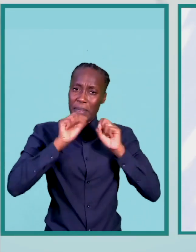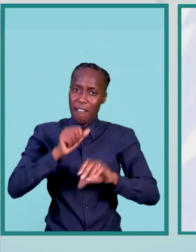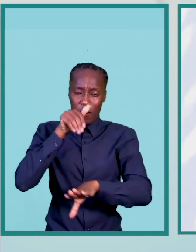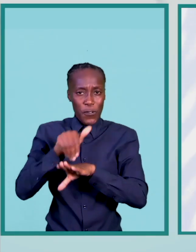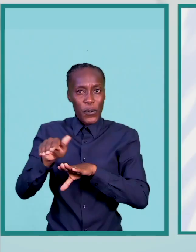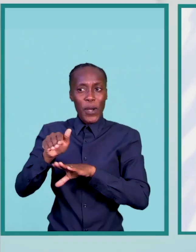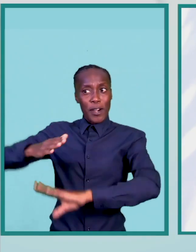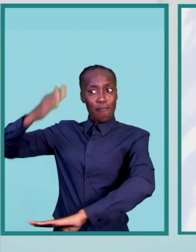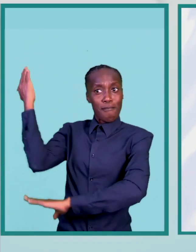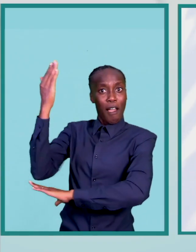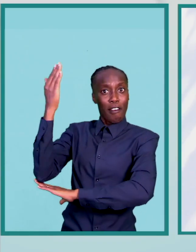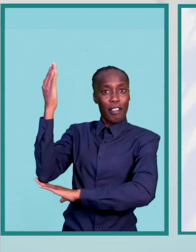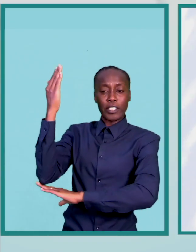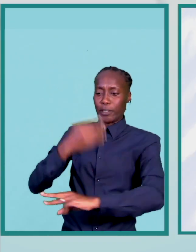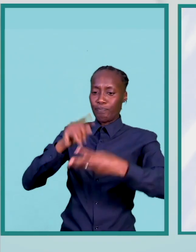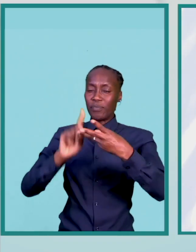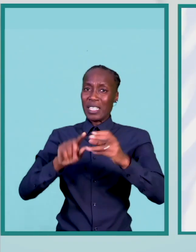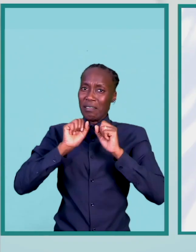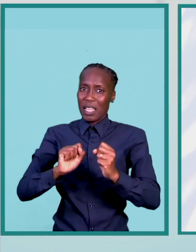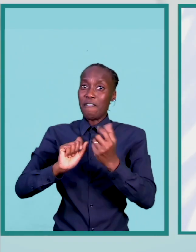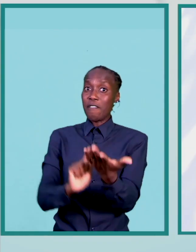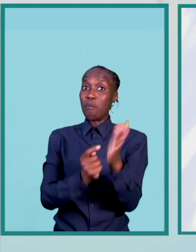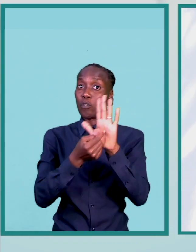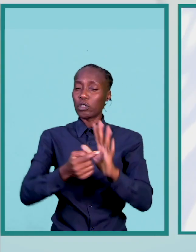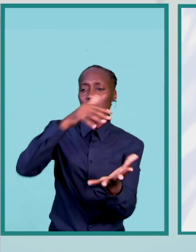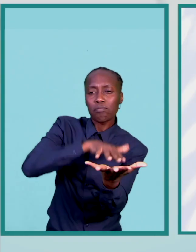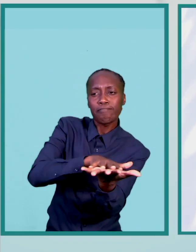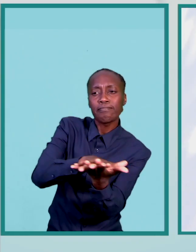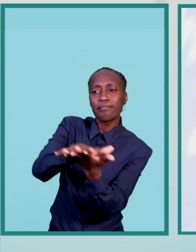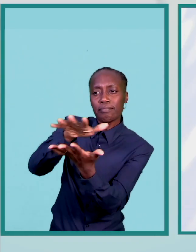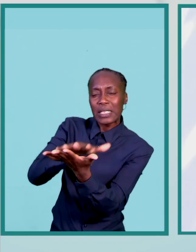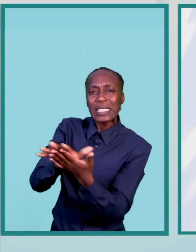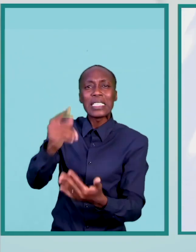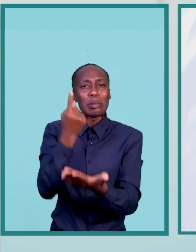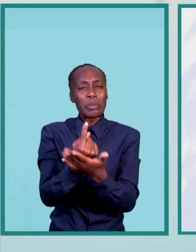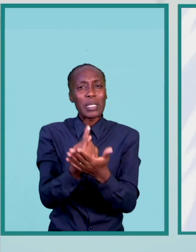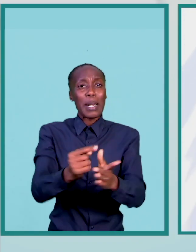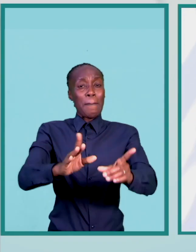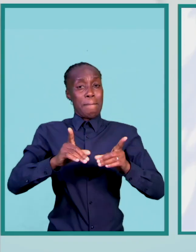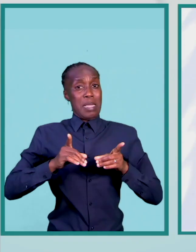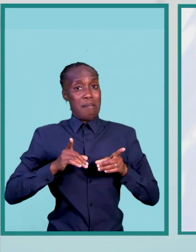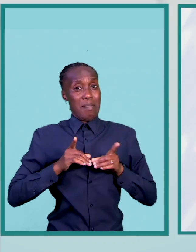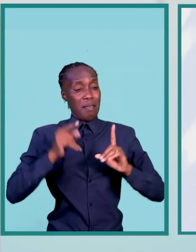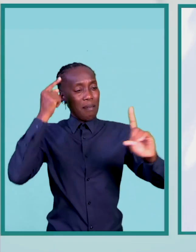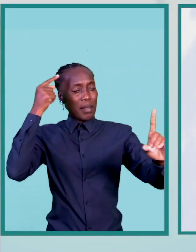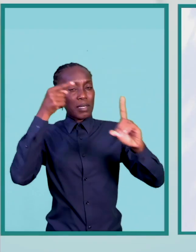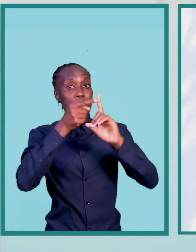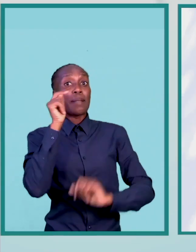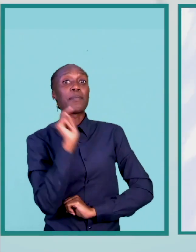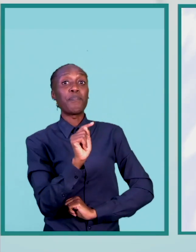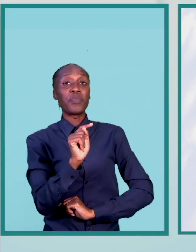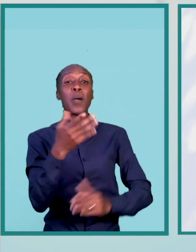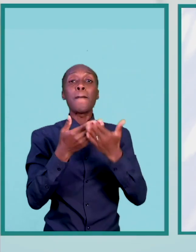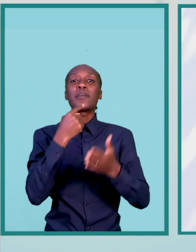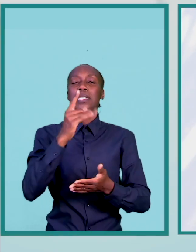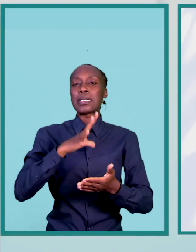a fazer as palestras que foram aqui faladas, a mostrar a pertinência de reter a rapariga, principalmente